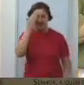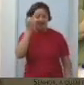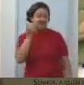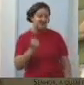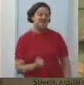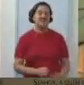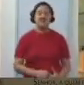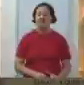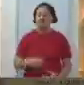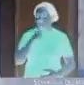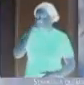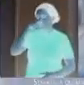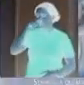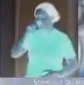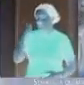Chegou.